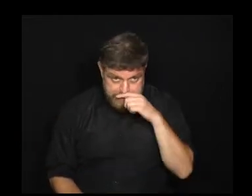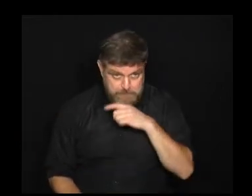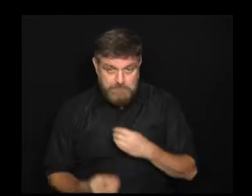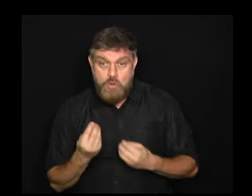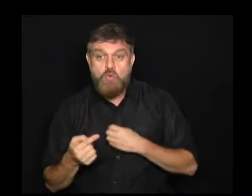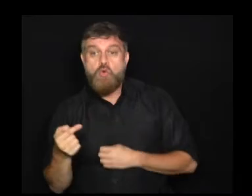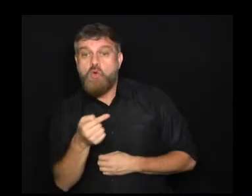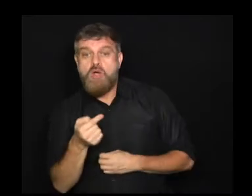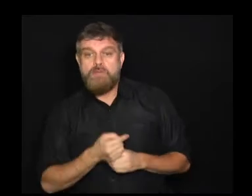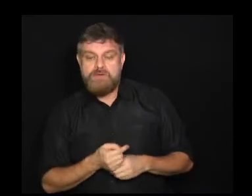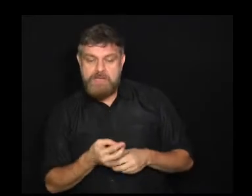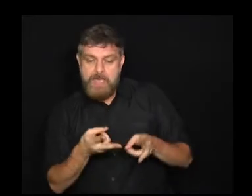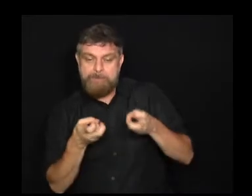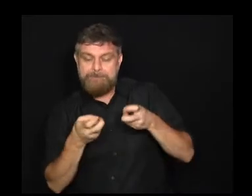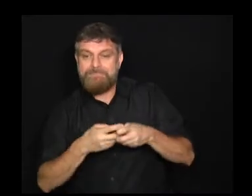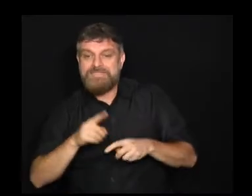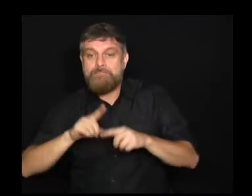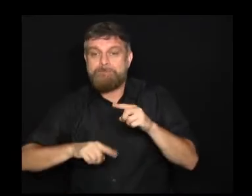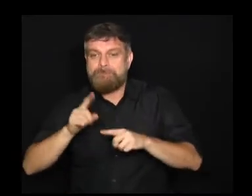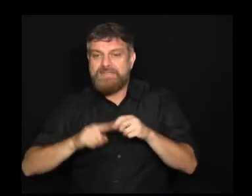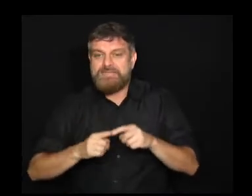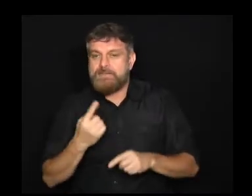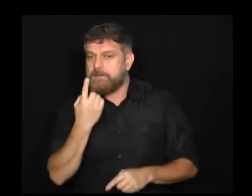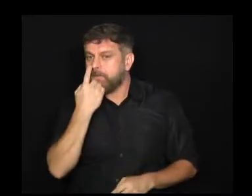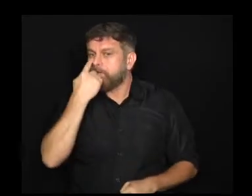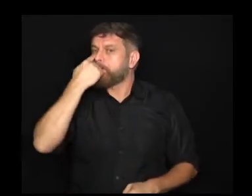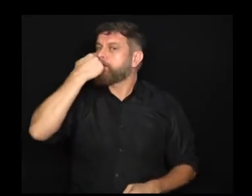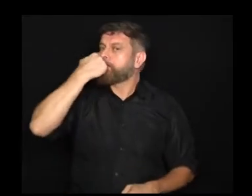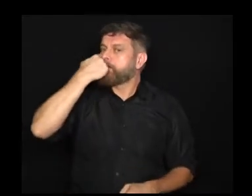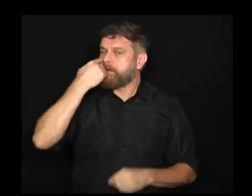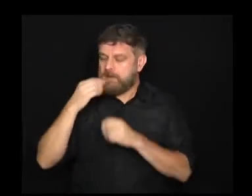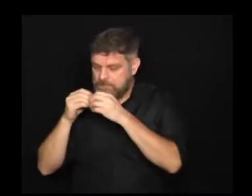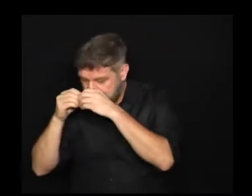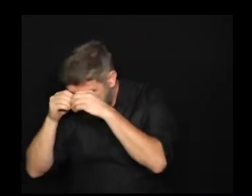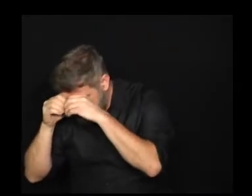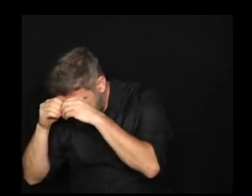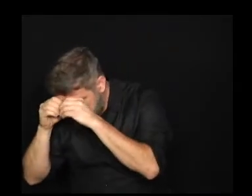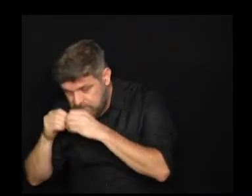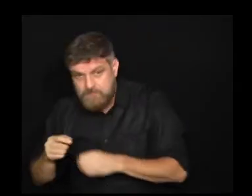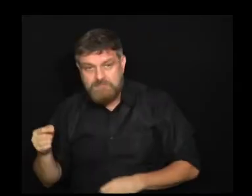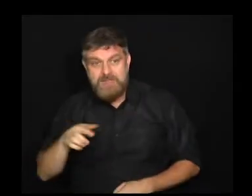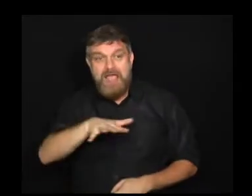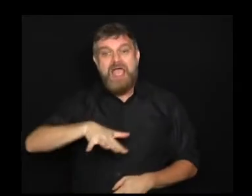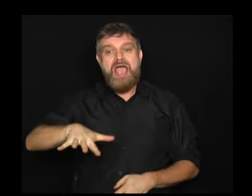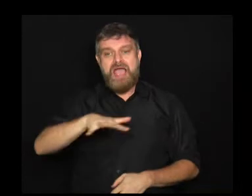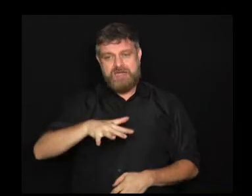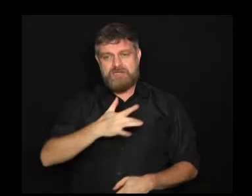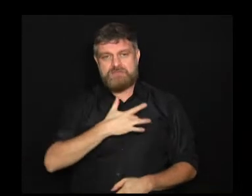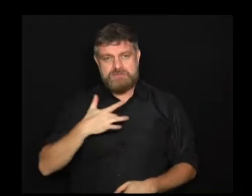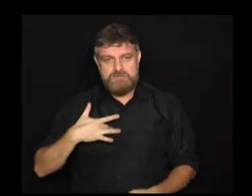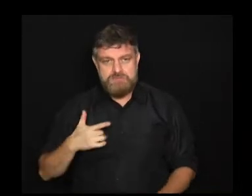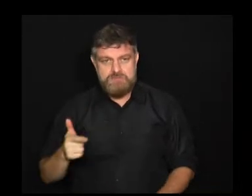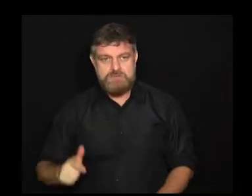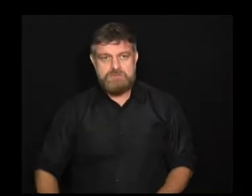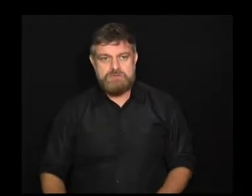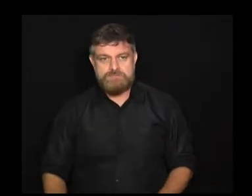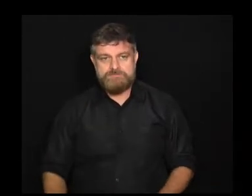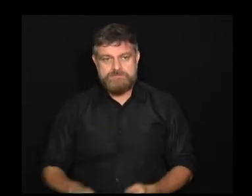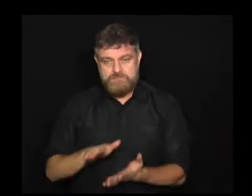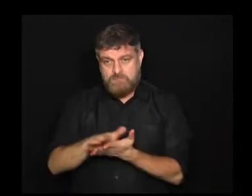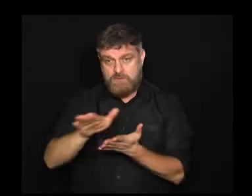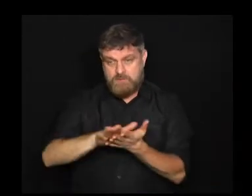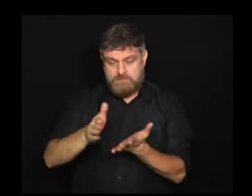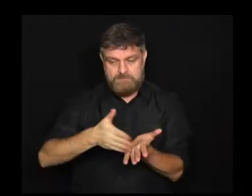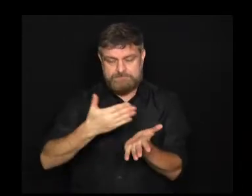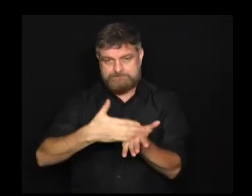ilustração para ver como colher a amostra, condicionamento, isso aqui é mais para quem trabalha no serviço de saúde. Tem esse boletim do Ministério, e esse